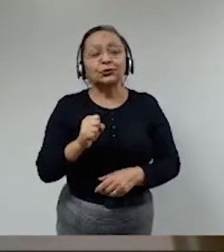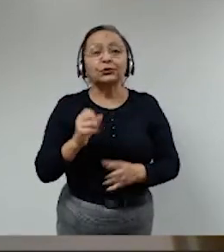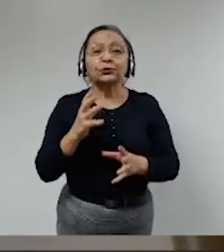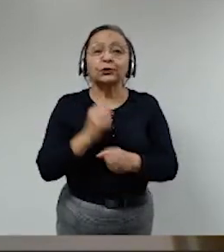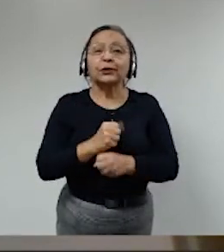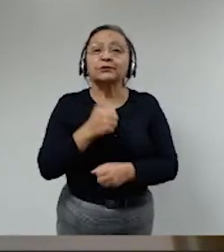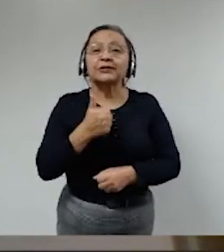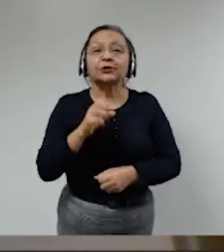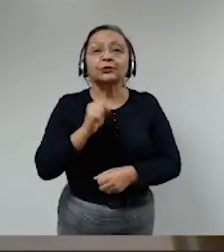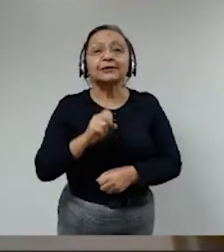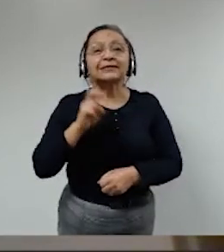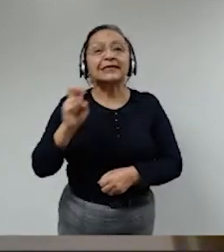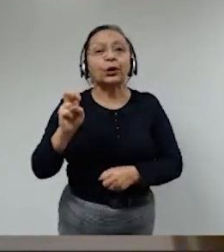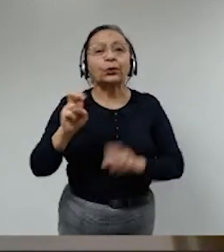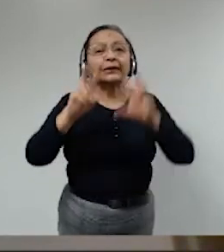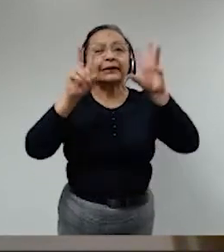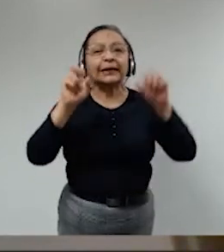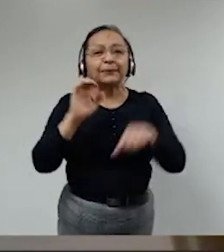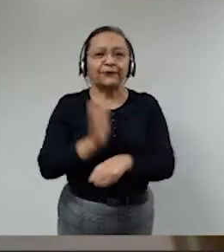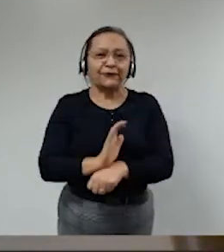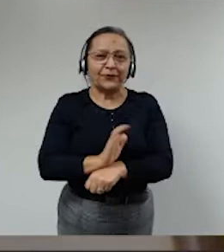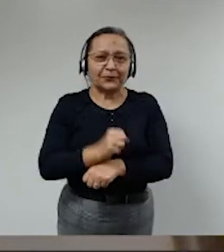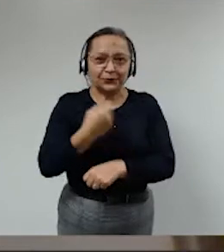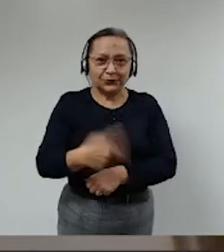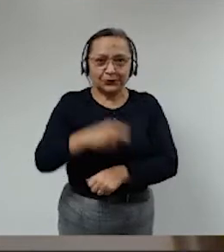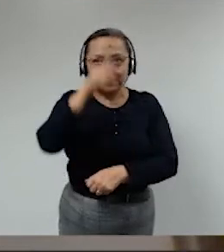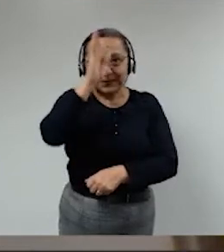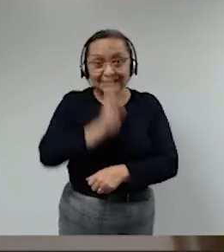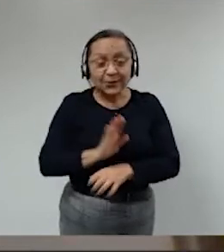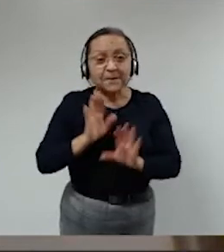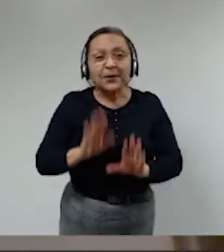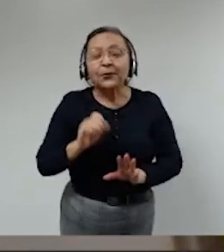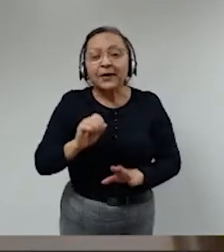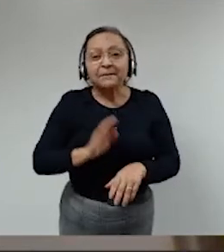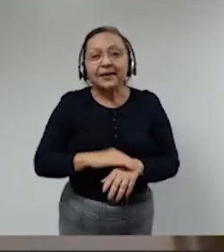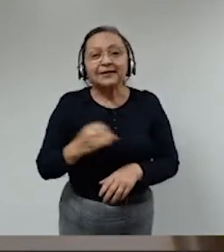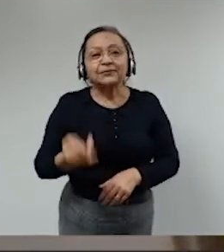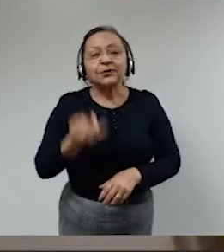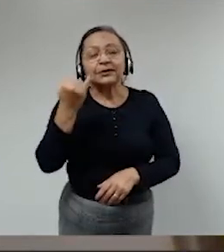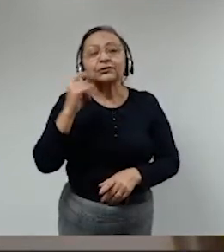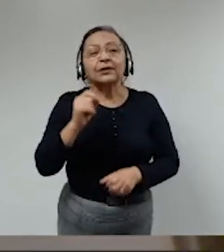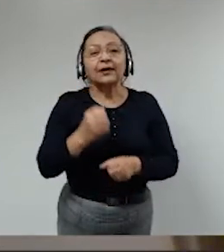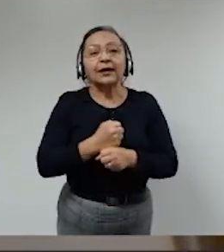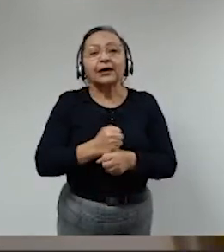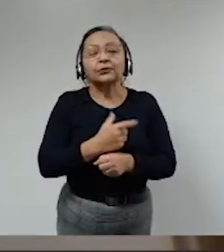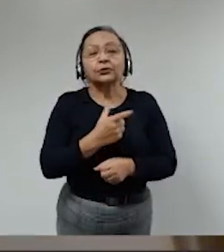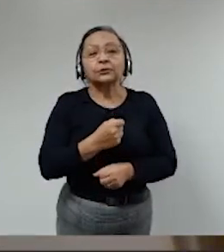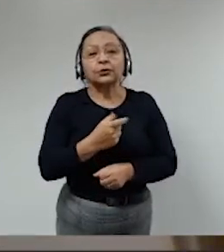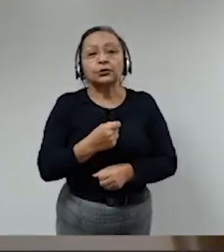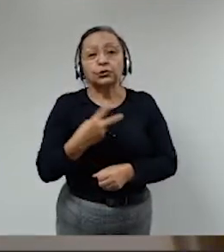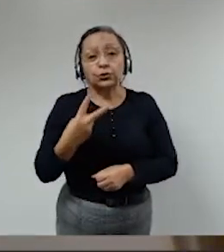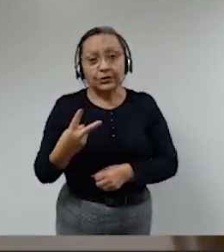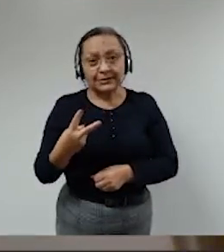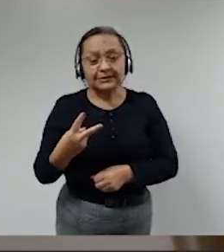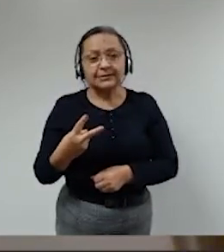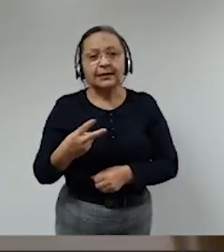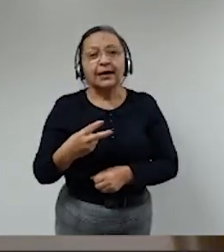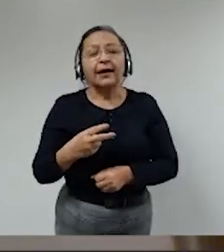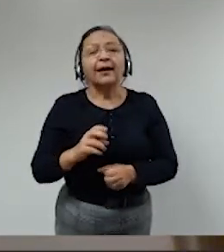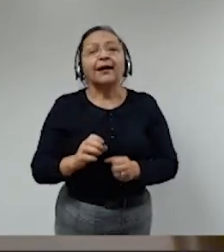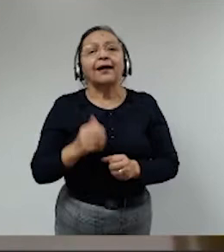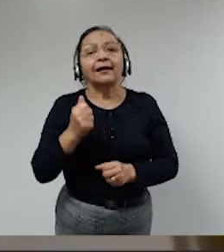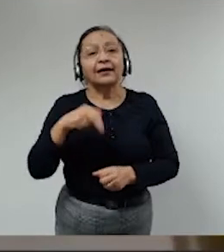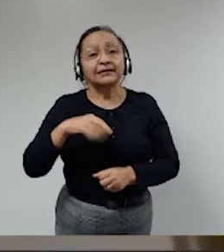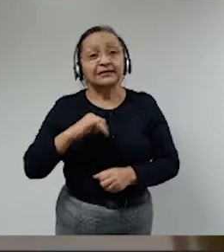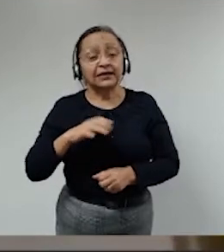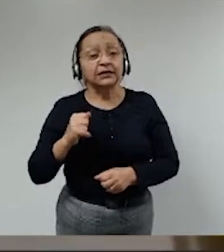185 títulos brasileiros, por exemplo. Agora, o dado interessante em 2002, a Ancine contava com